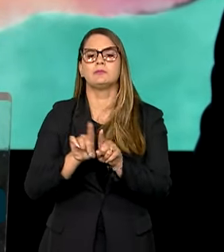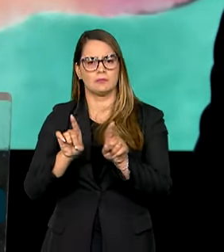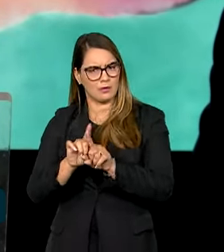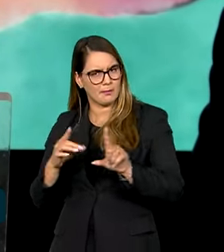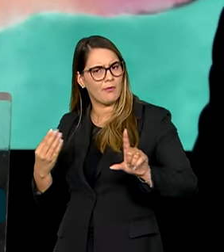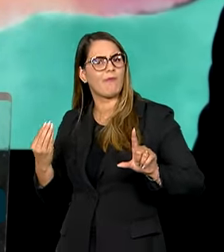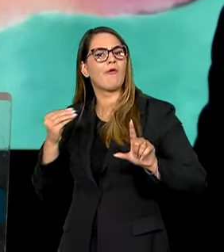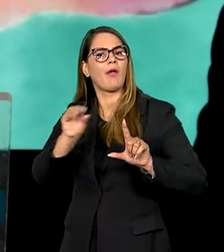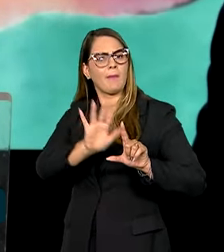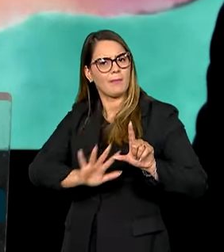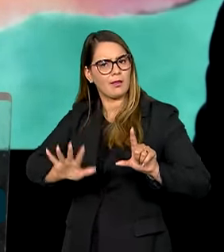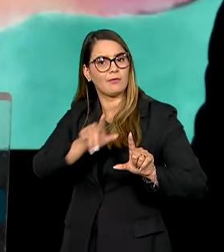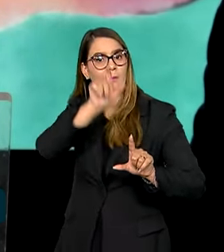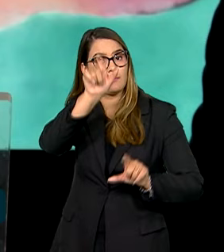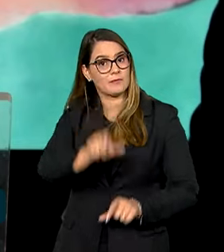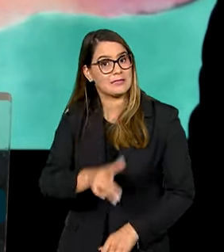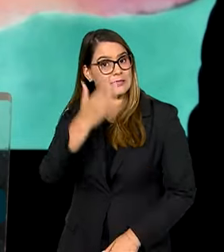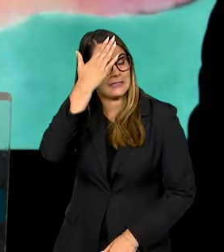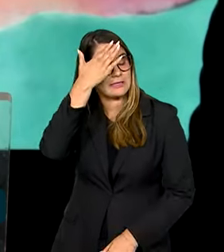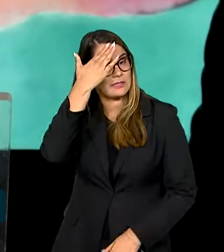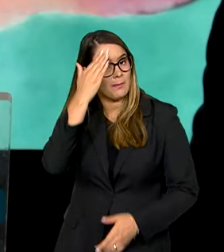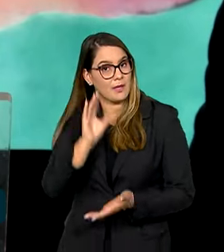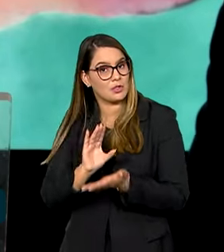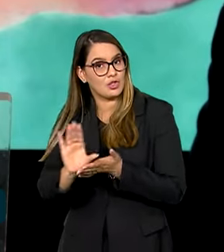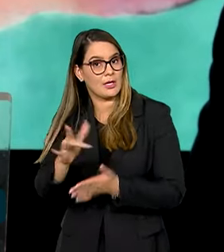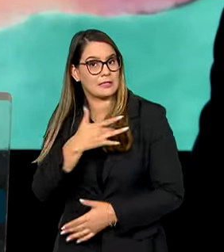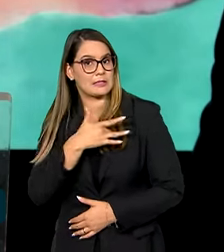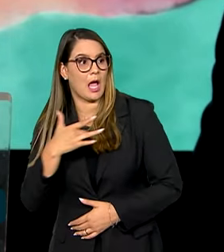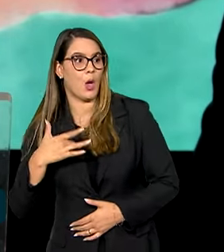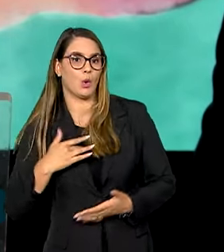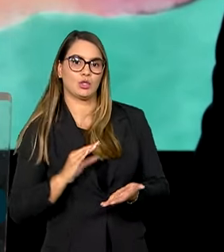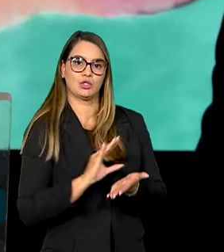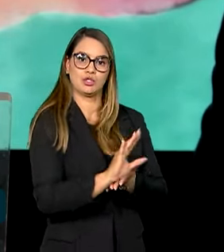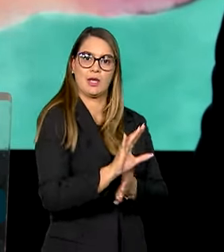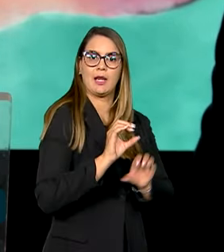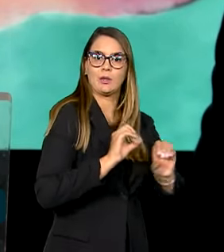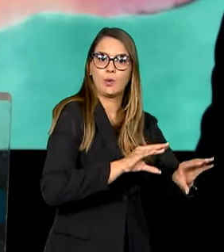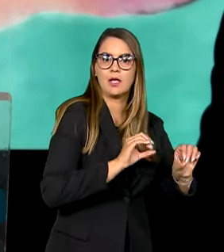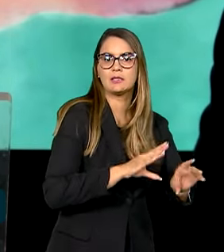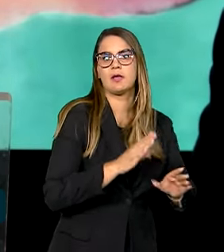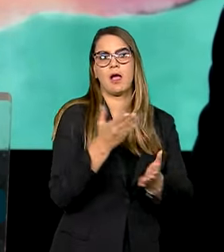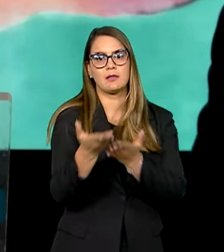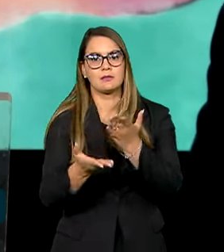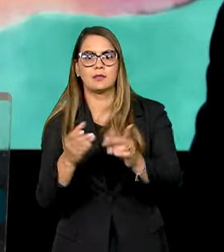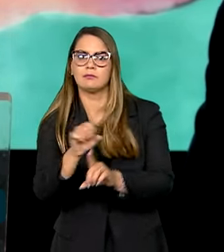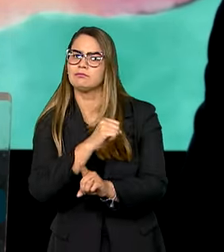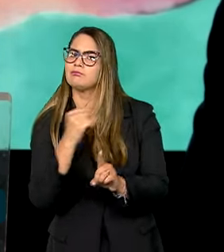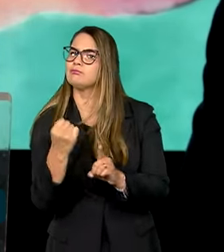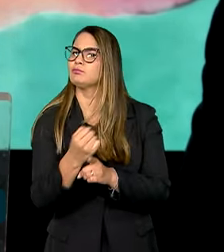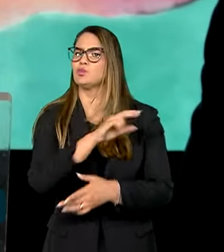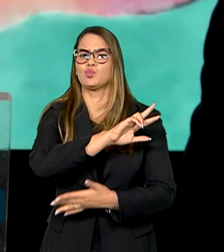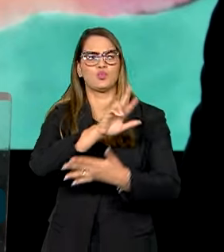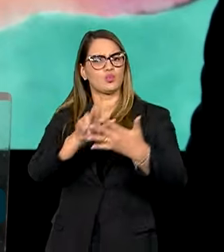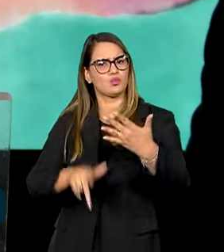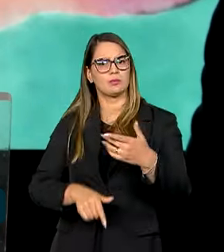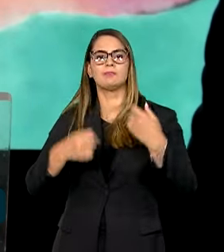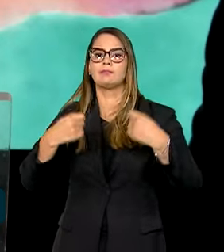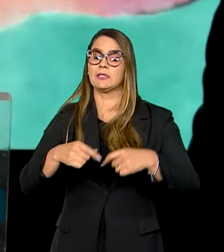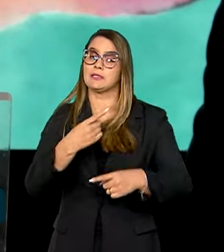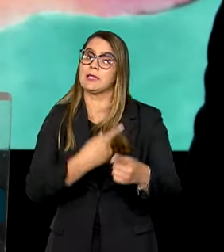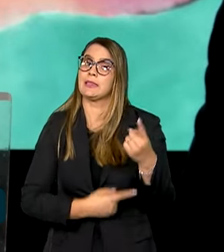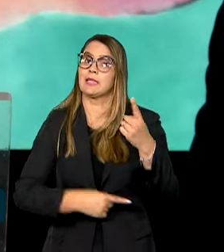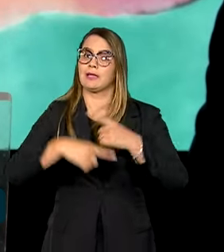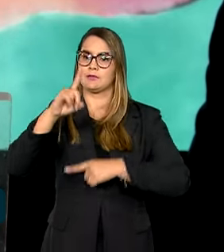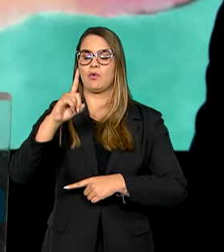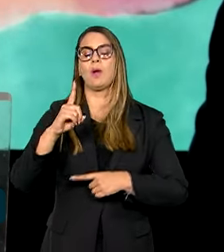para que o cidadão saiba que aquele recurso está chegando para a saúde, está chegando para a educação, está chegando para a assistência social, e aquilo tem que ser transformado